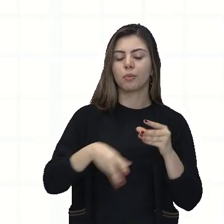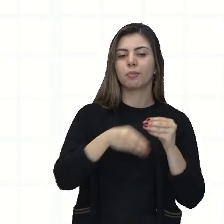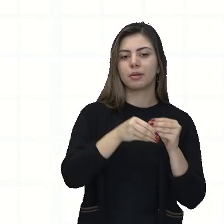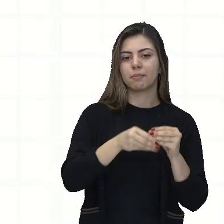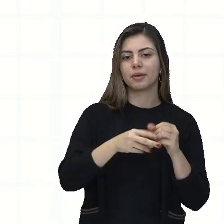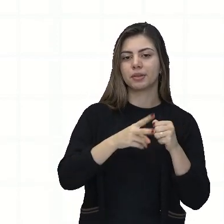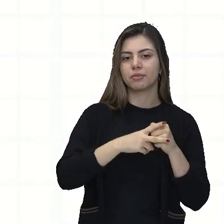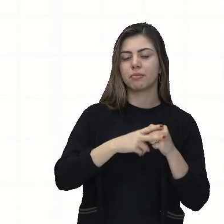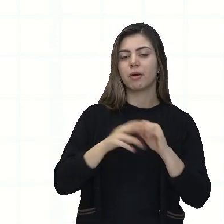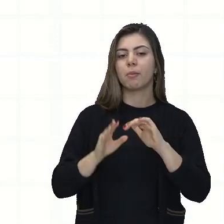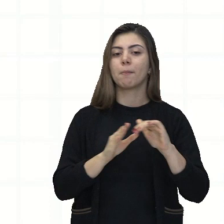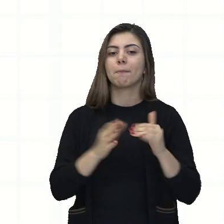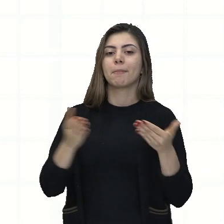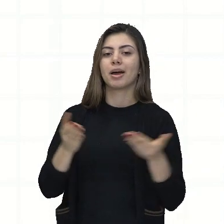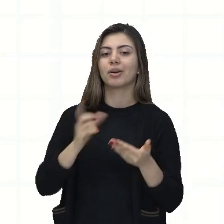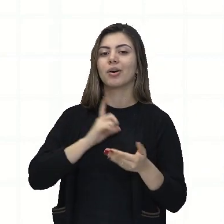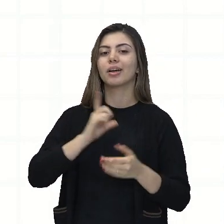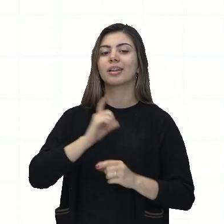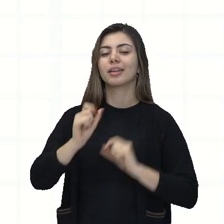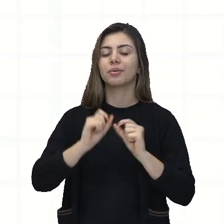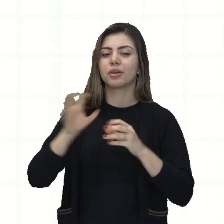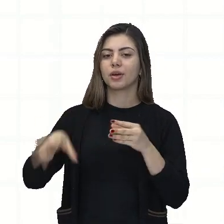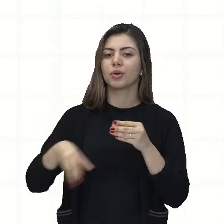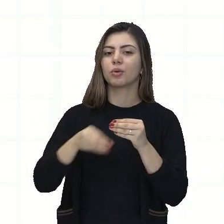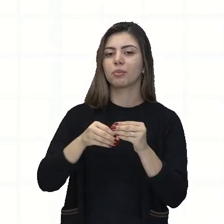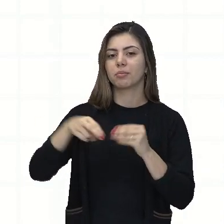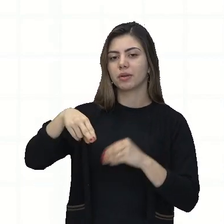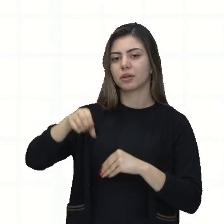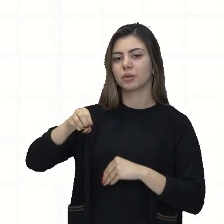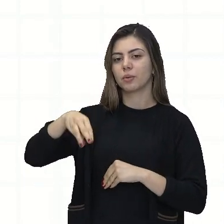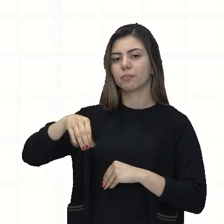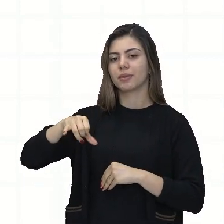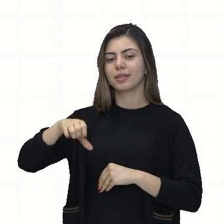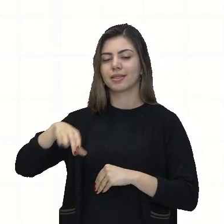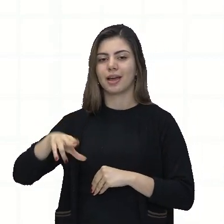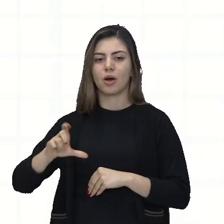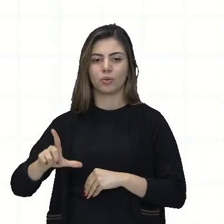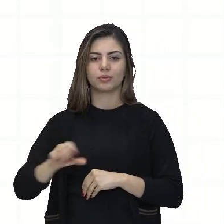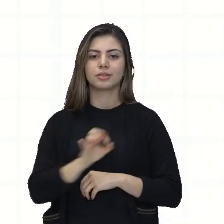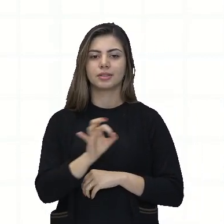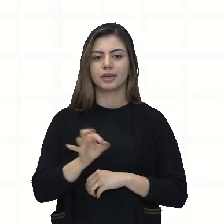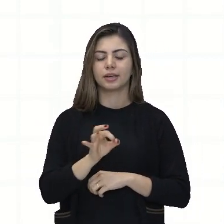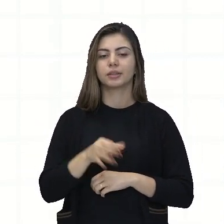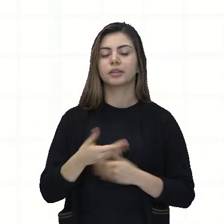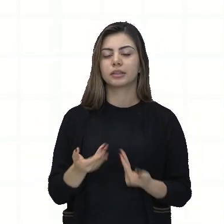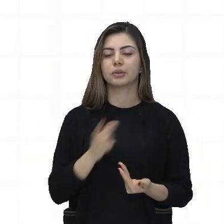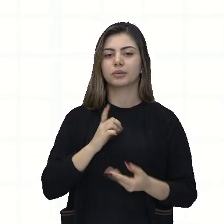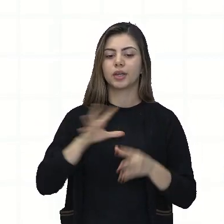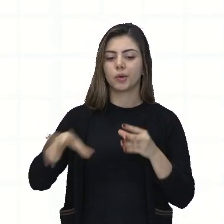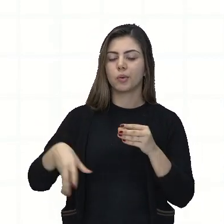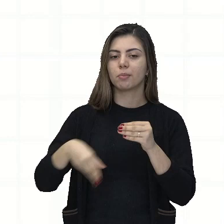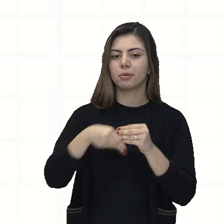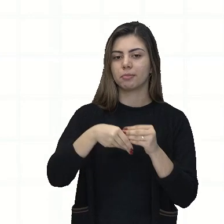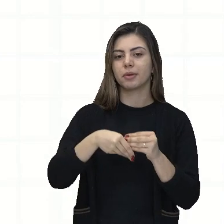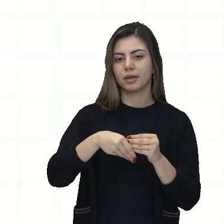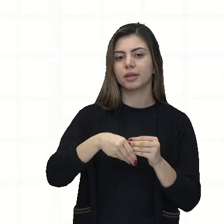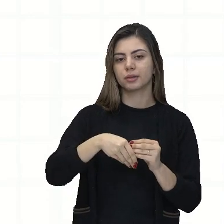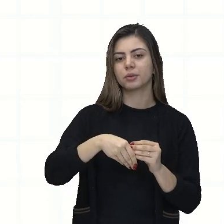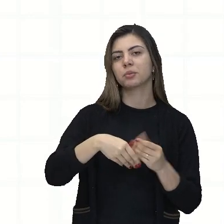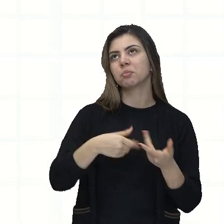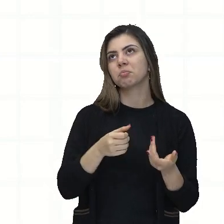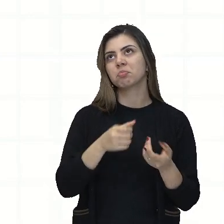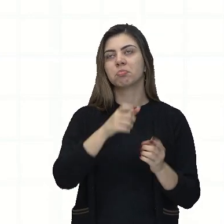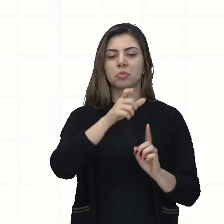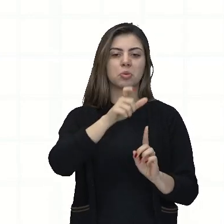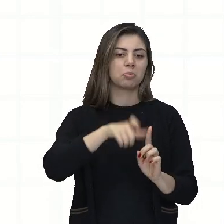complementando o sentido do verbal, eu estou complementando o sentido do verbo. Nominal, de um nome que pode